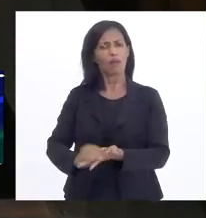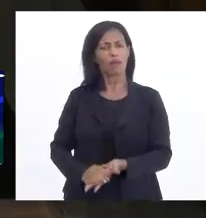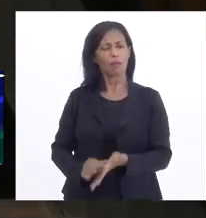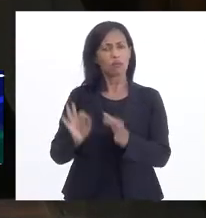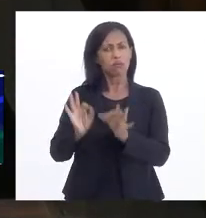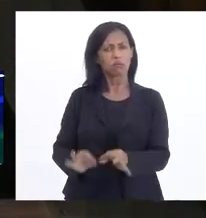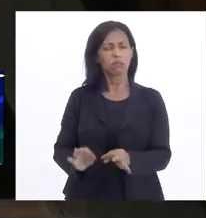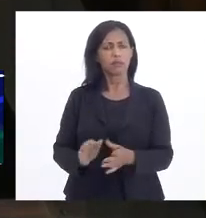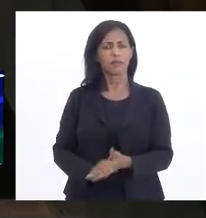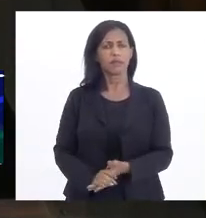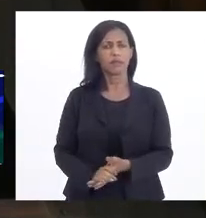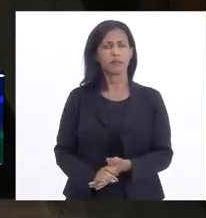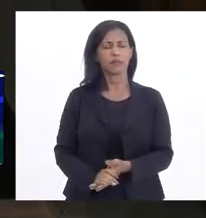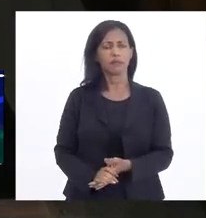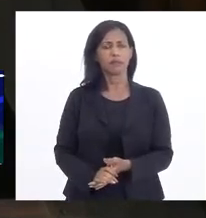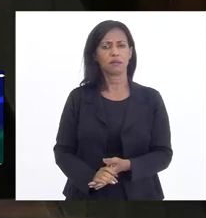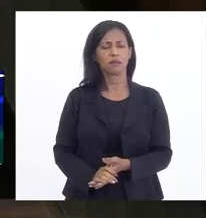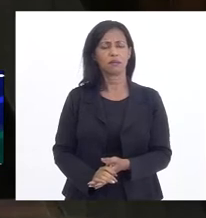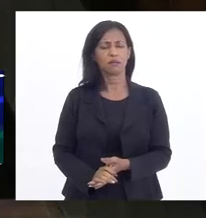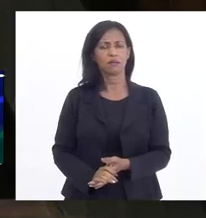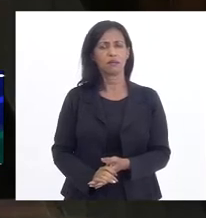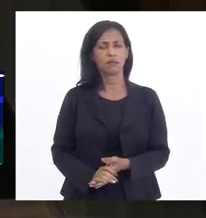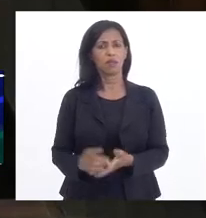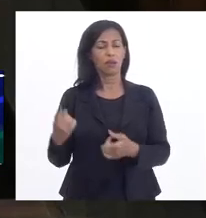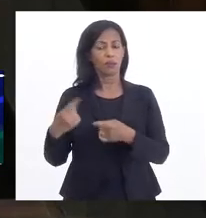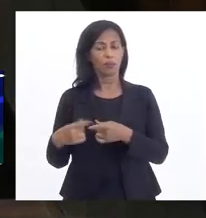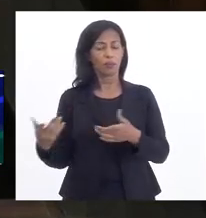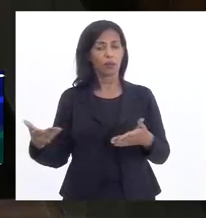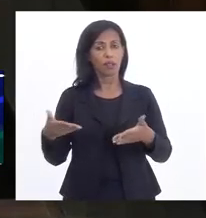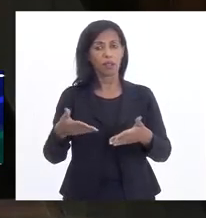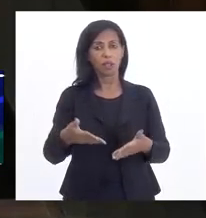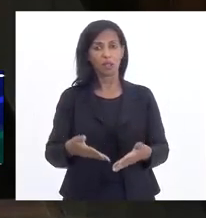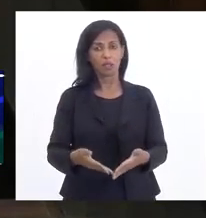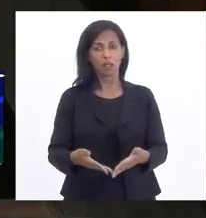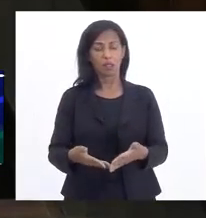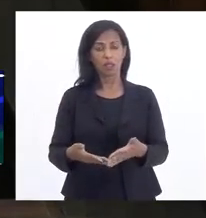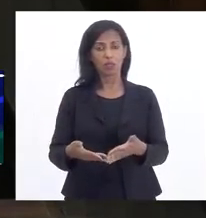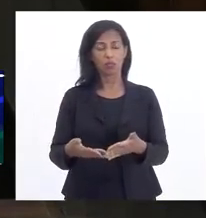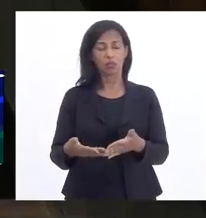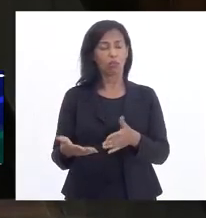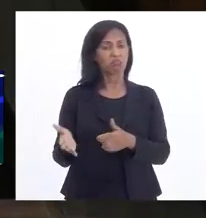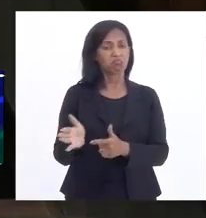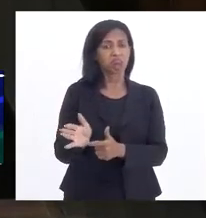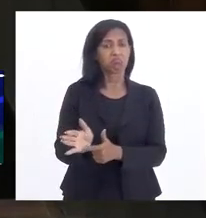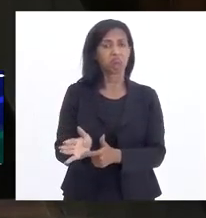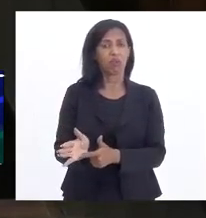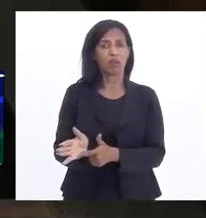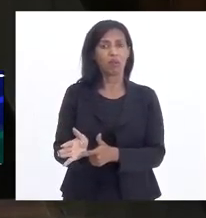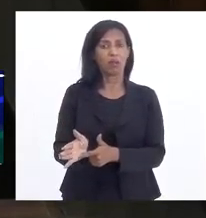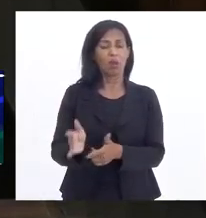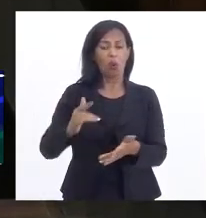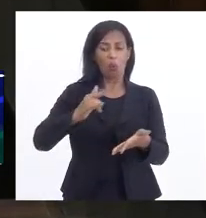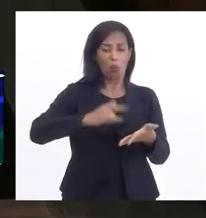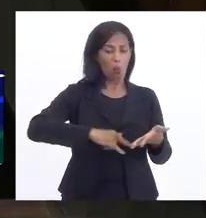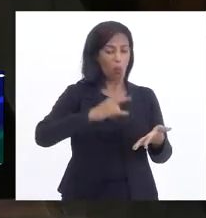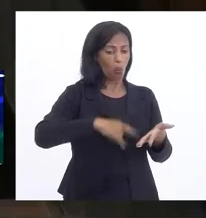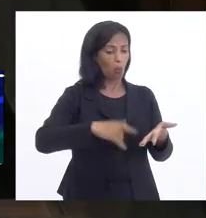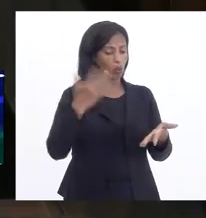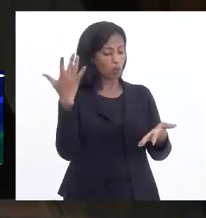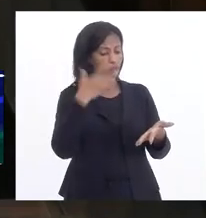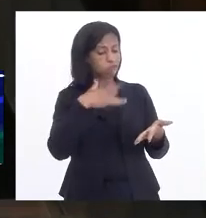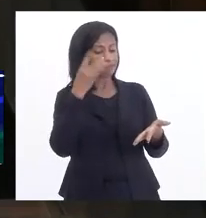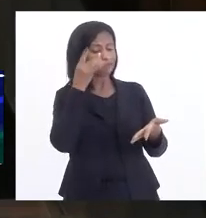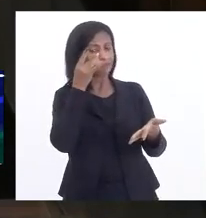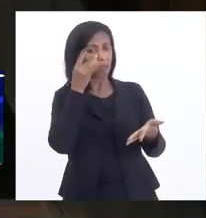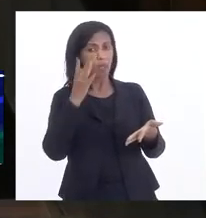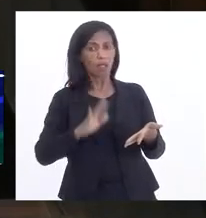pontual, extraordinária? Porque isso não pressupõe prestação de contas e, ao mesmo